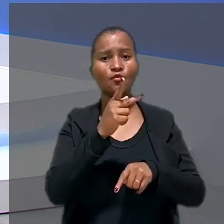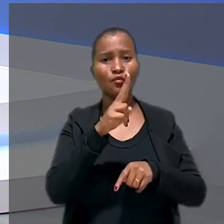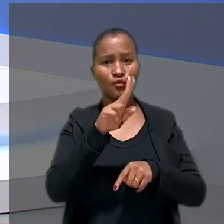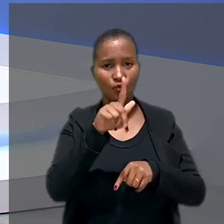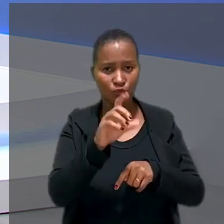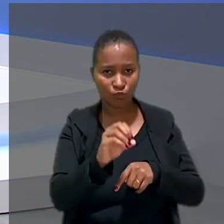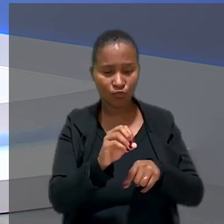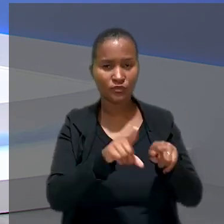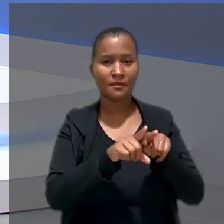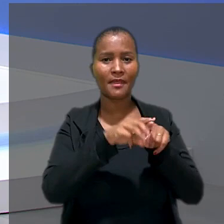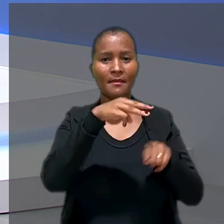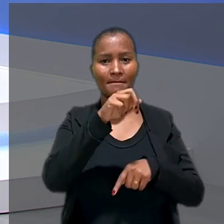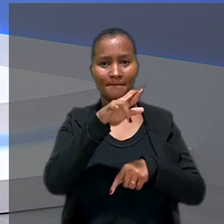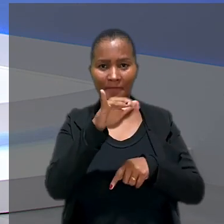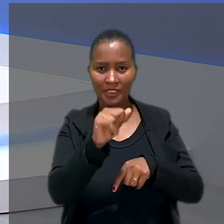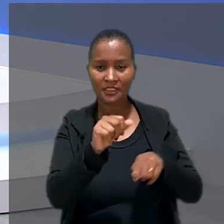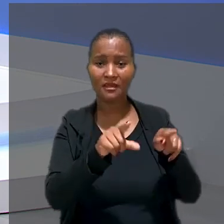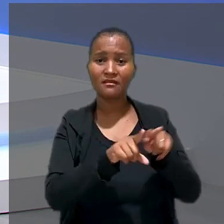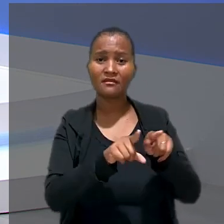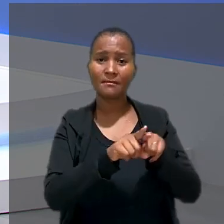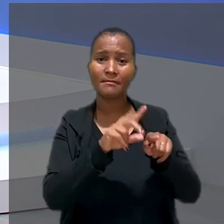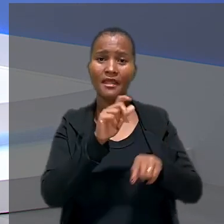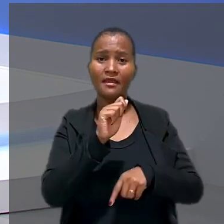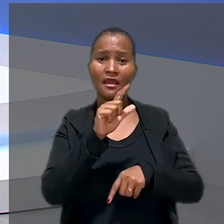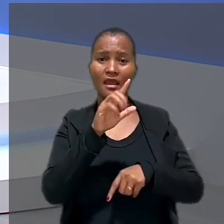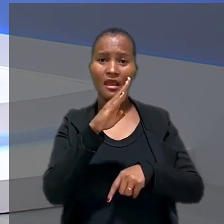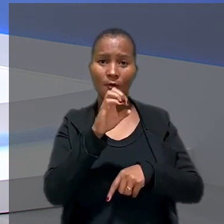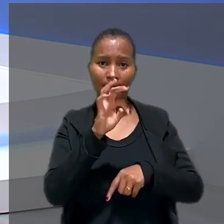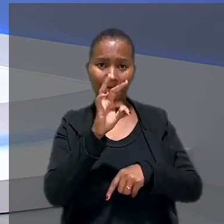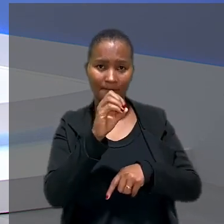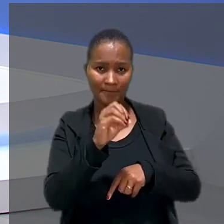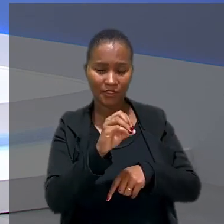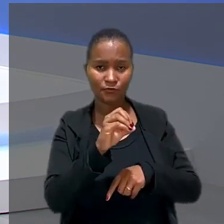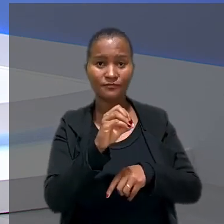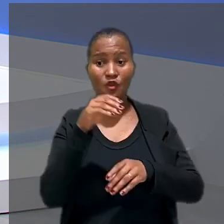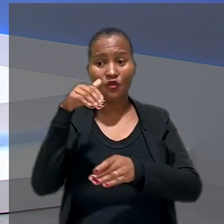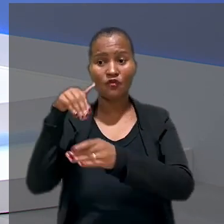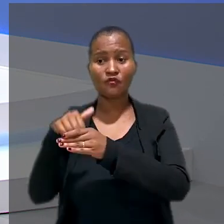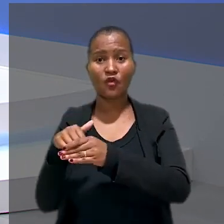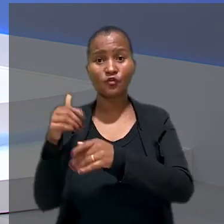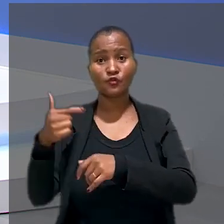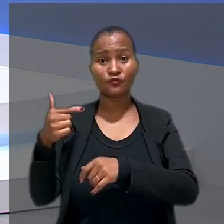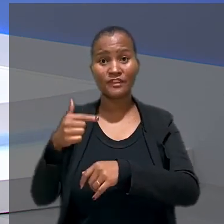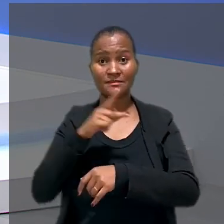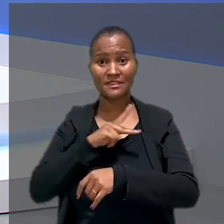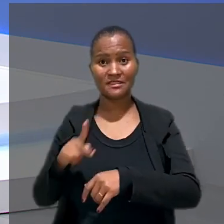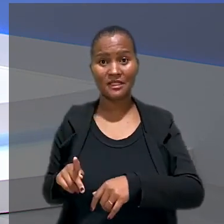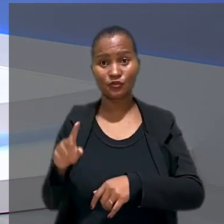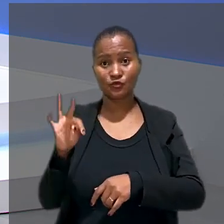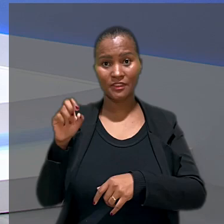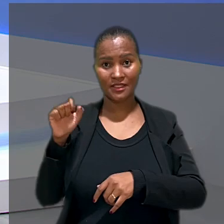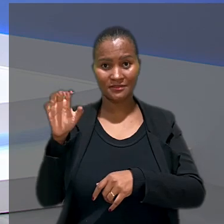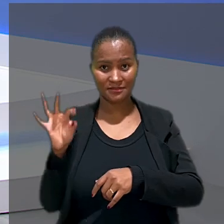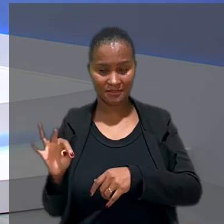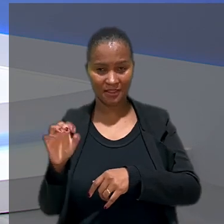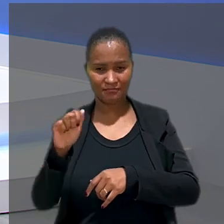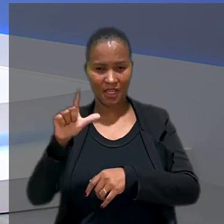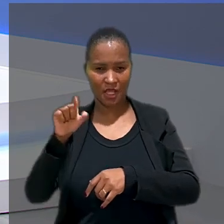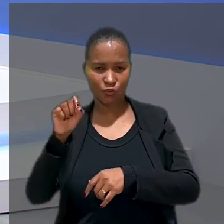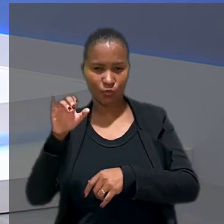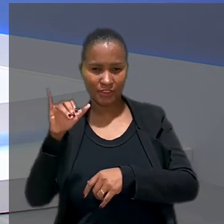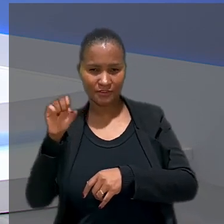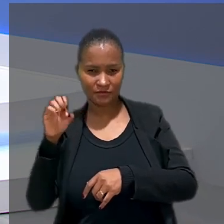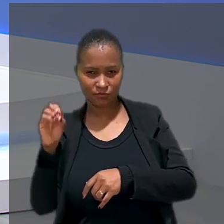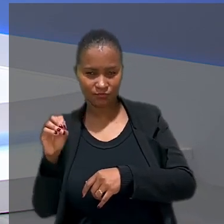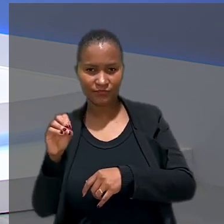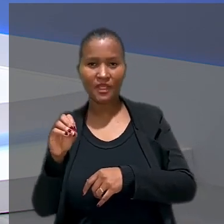Hugo Scheuermann, a ministra Maria Helena Malman e o ministro Alberto Balazeiro. E seguiram o voto do vice-presidente do TST,